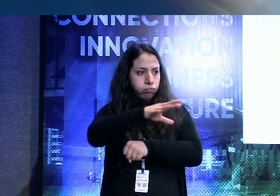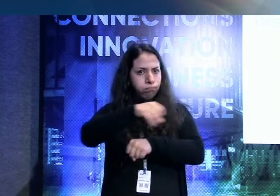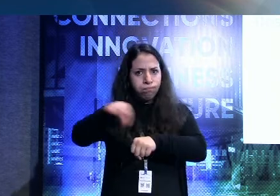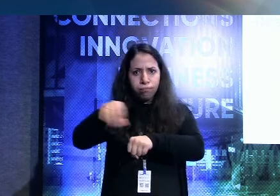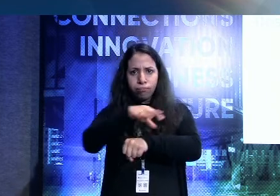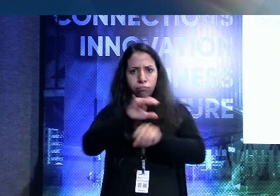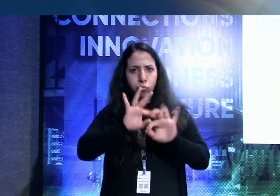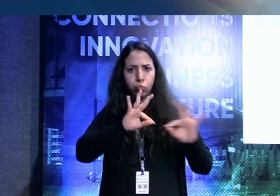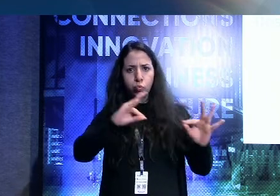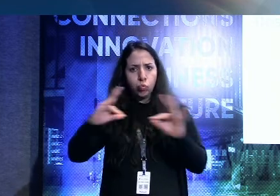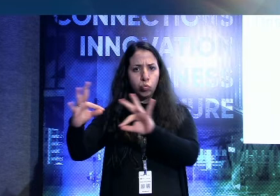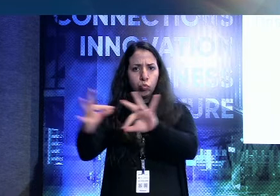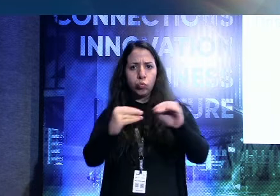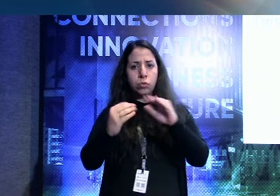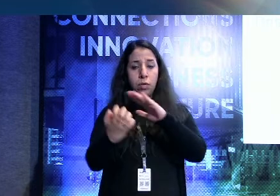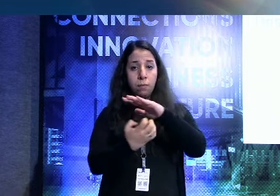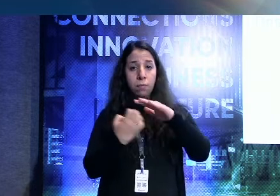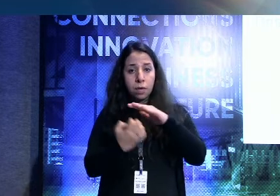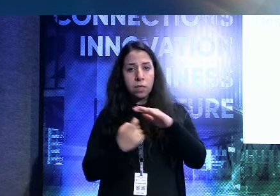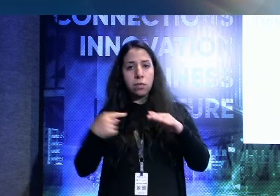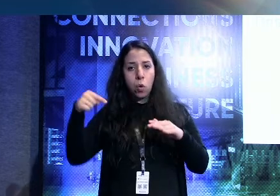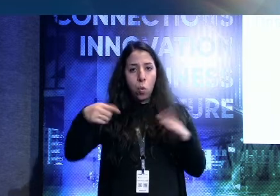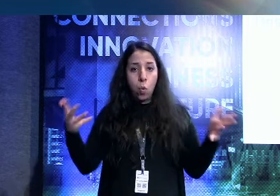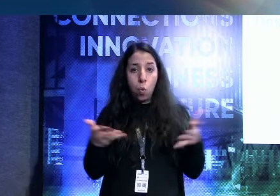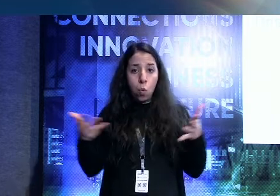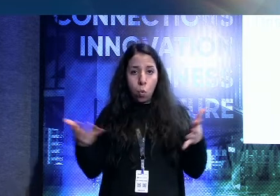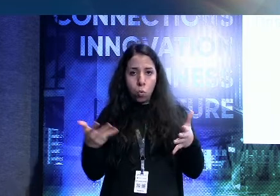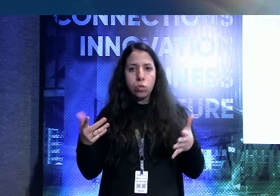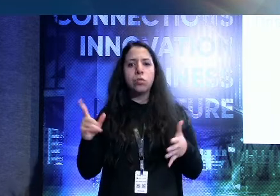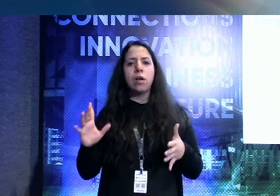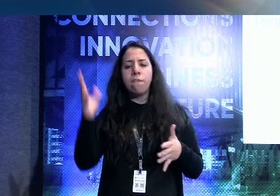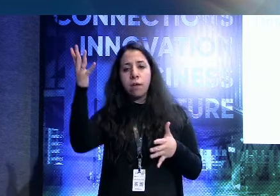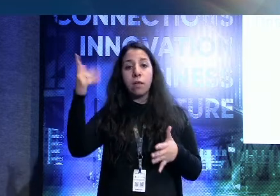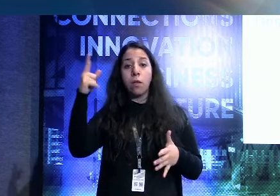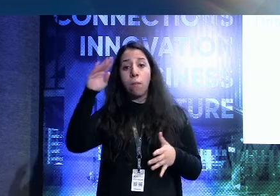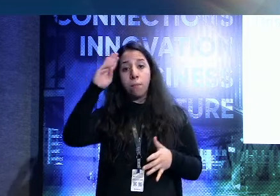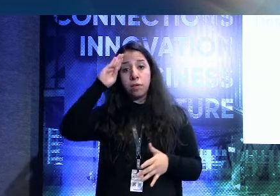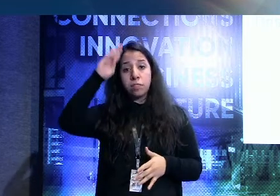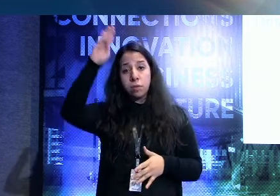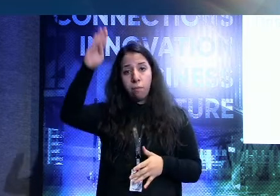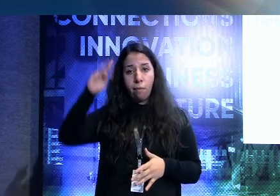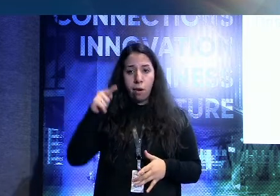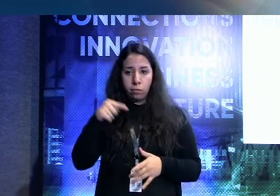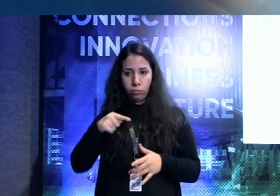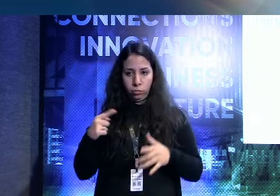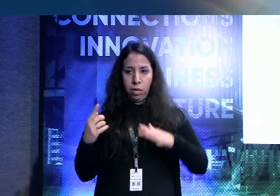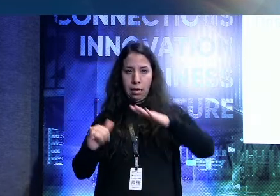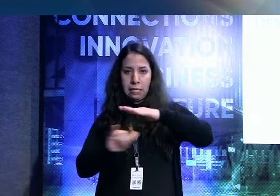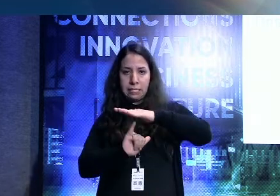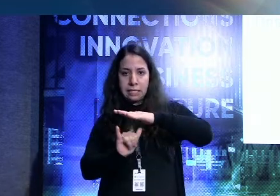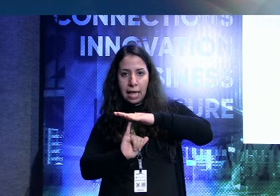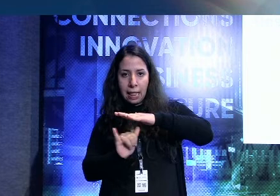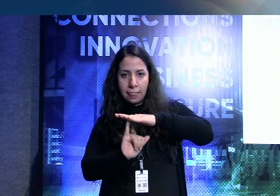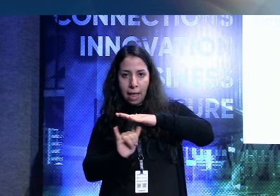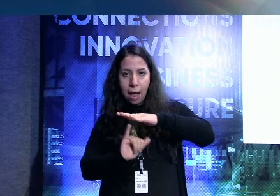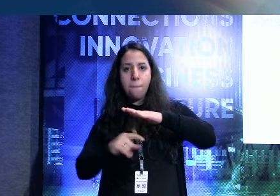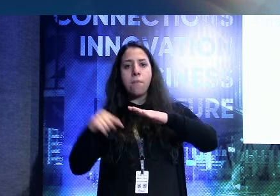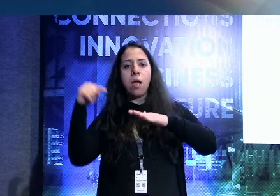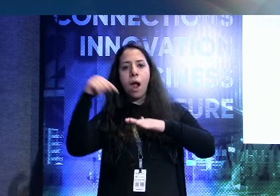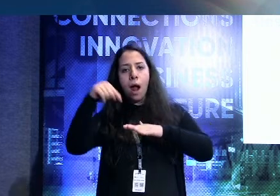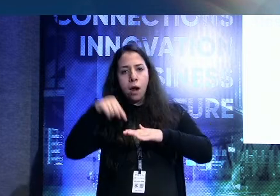que hoje, né, o GB Ventures, que é o nosso principal programa relacionado ao ecossistema de startups, vem trazendo como maneira,